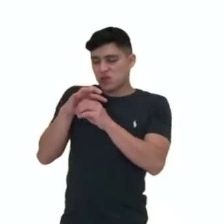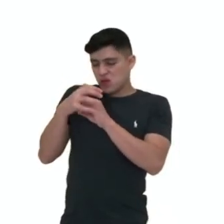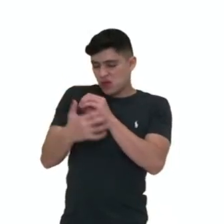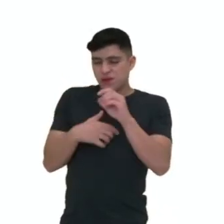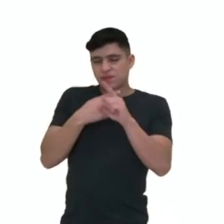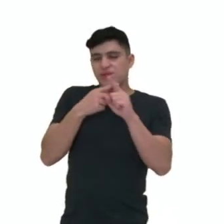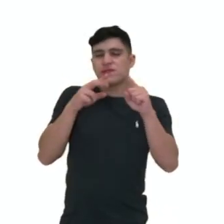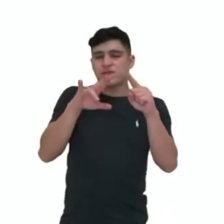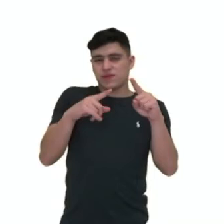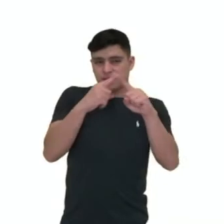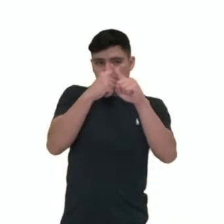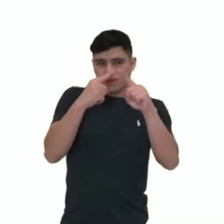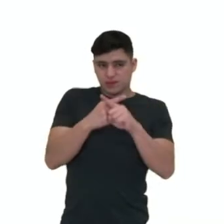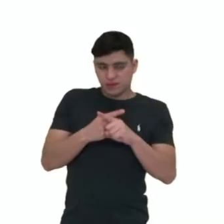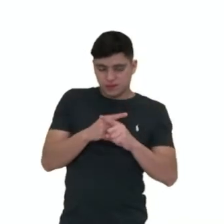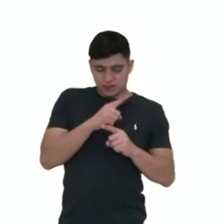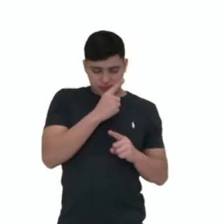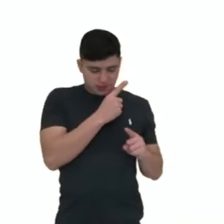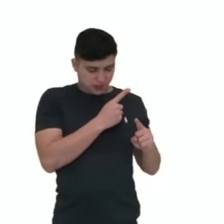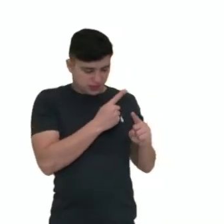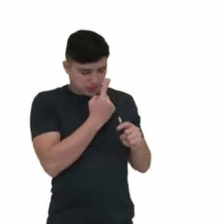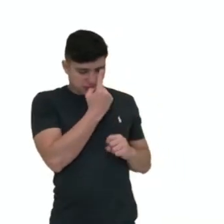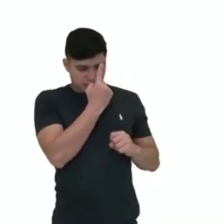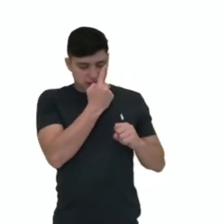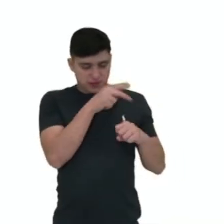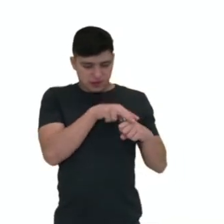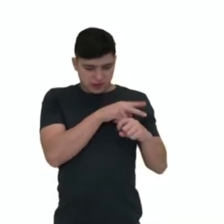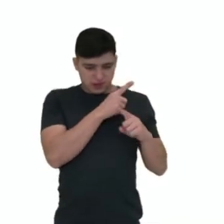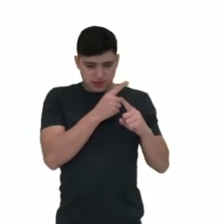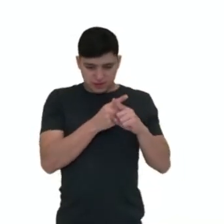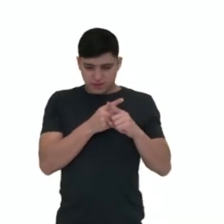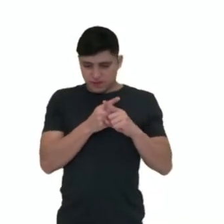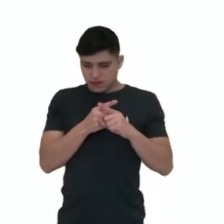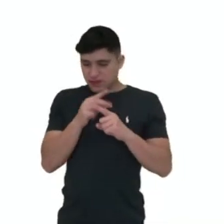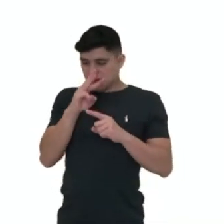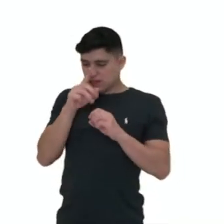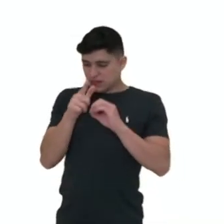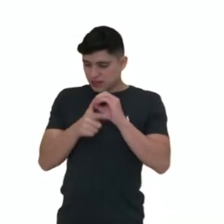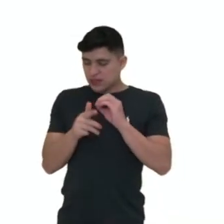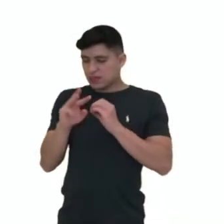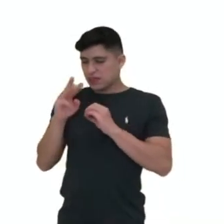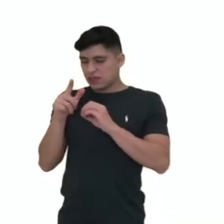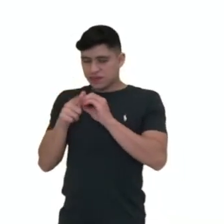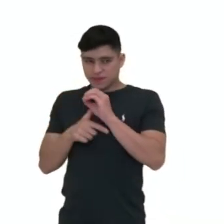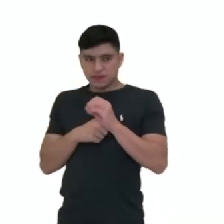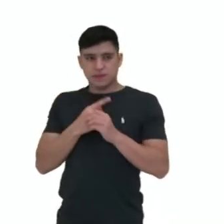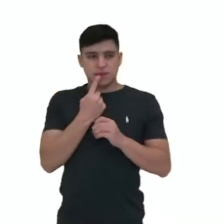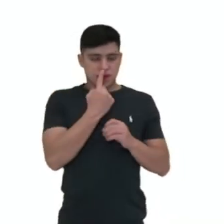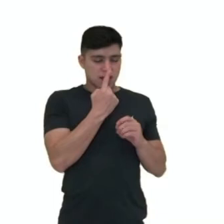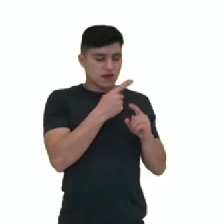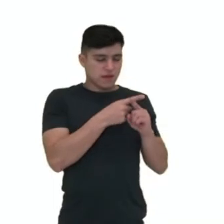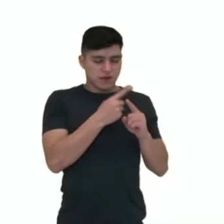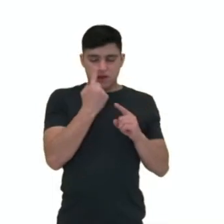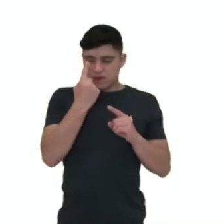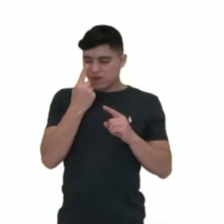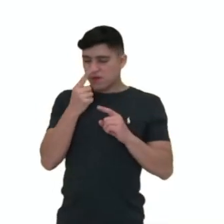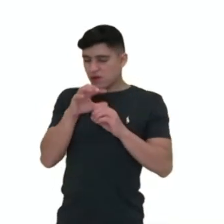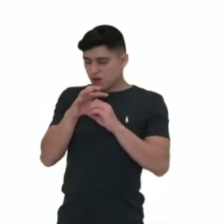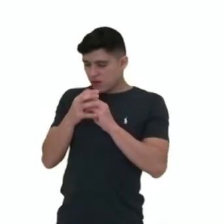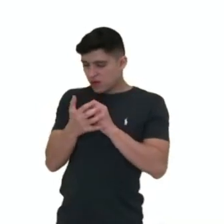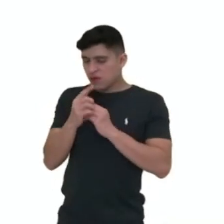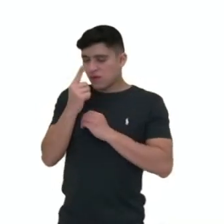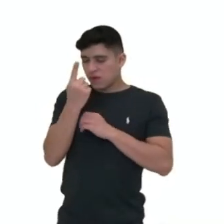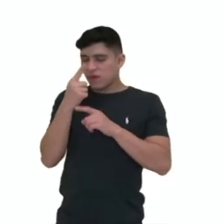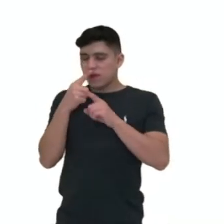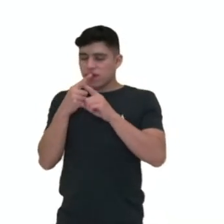gente vai multiplicando. 1 verde vezes 3 lisas, 3 verdes e lisas. 1 verde e 1 rugosa, 1 verde e